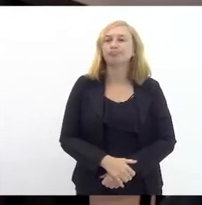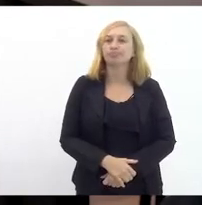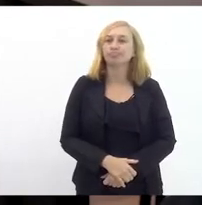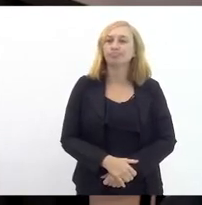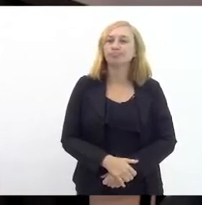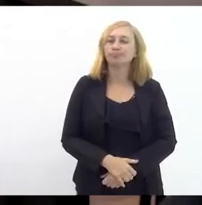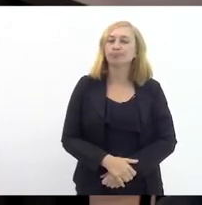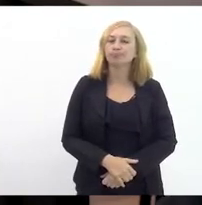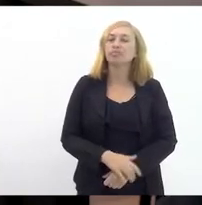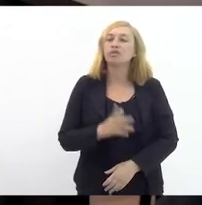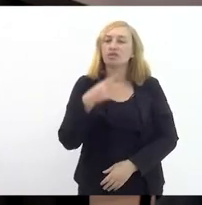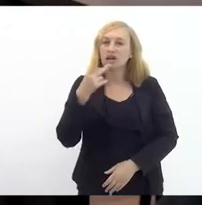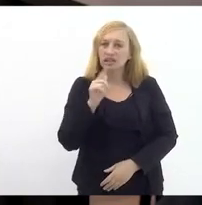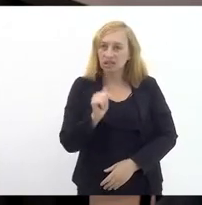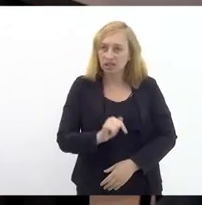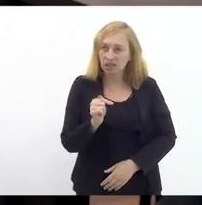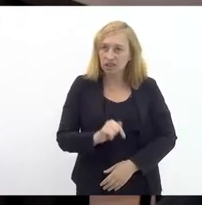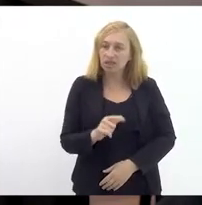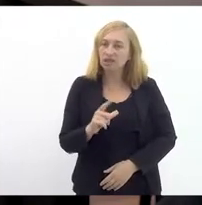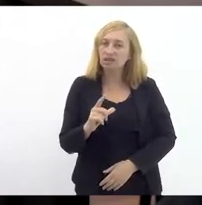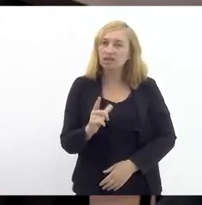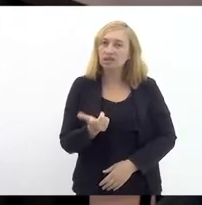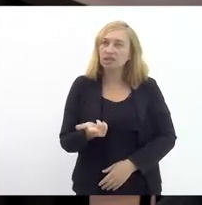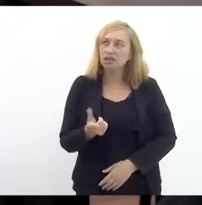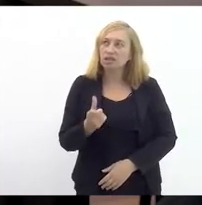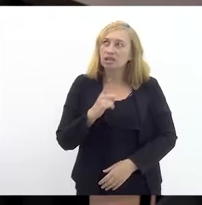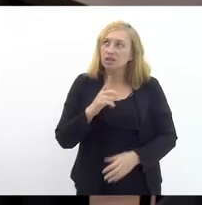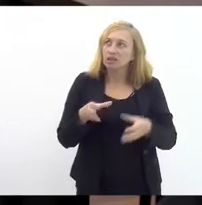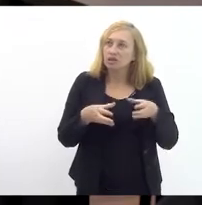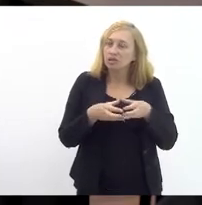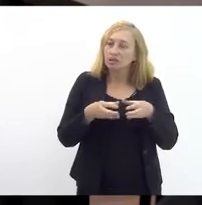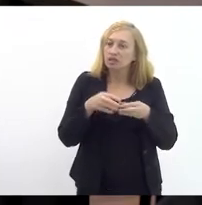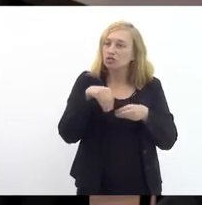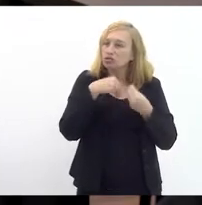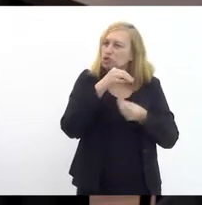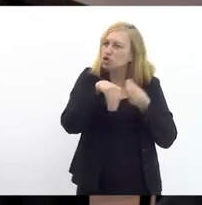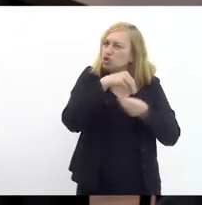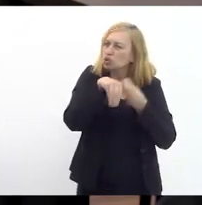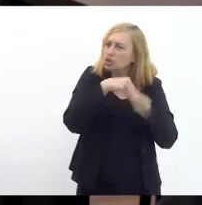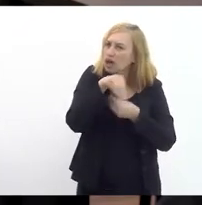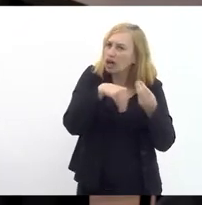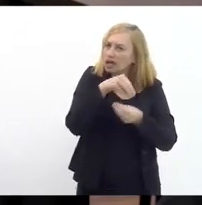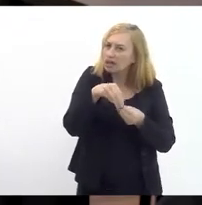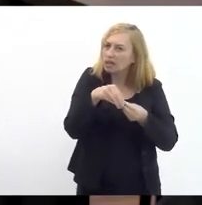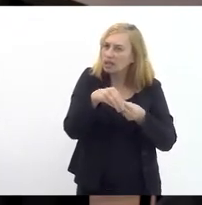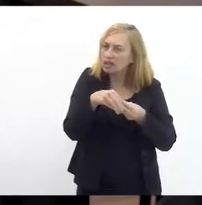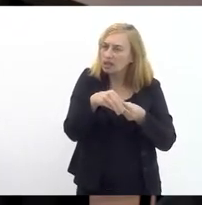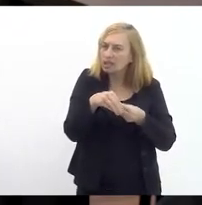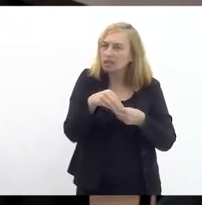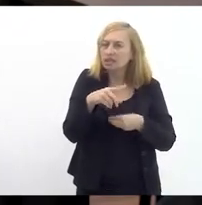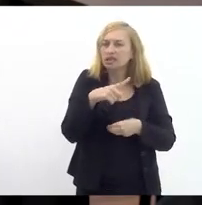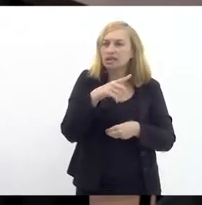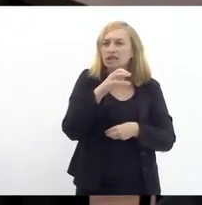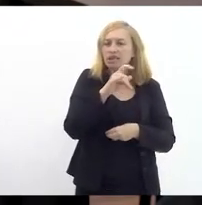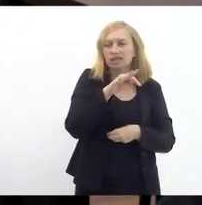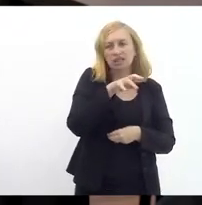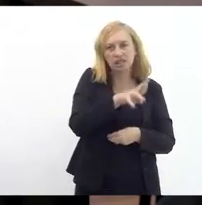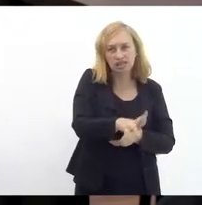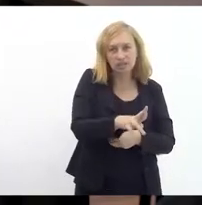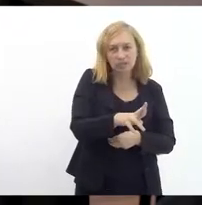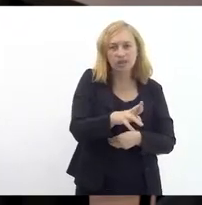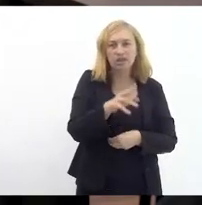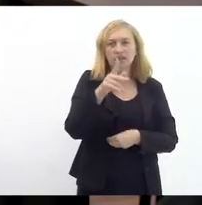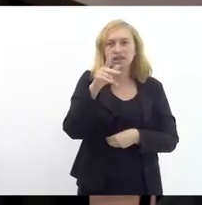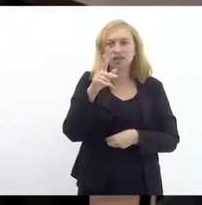Como foi comentado aqui, existia uma comissão mista. Inicialmente, essa comissão mista tinha a CETRANS, Central e a